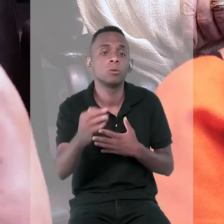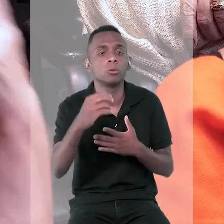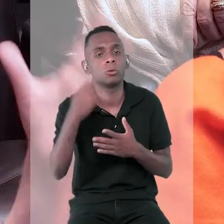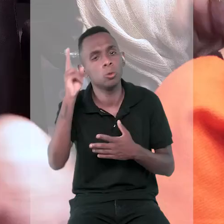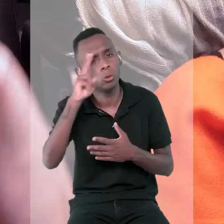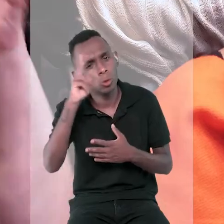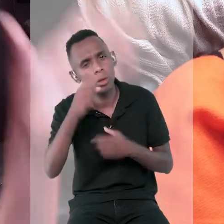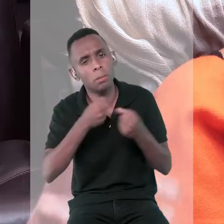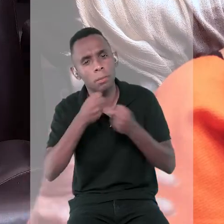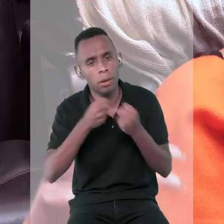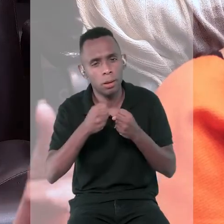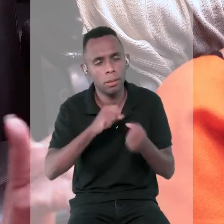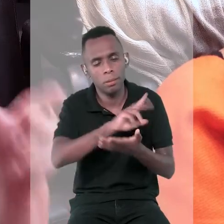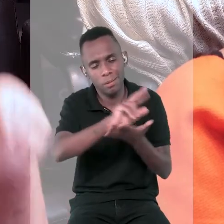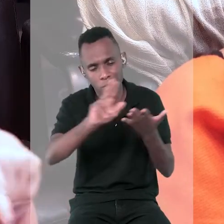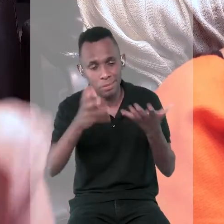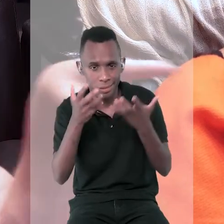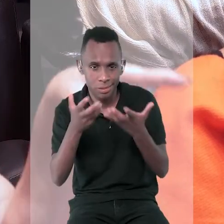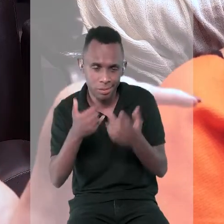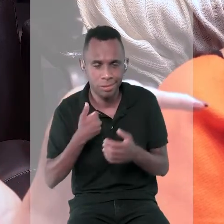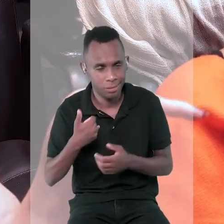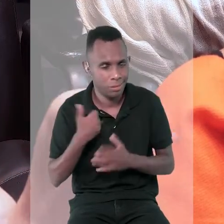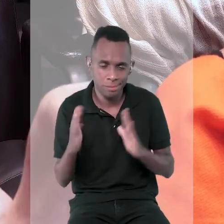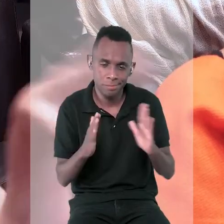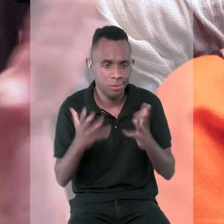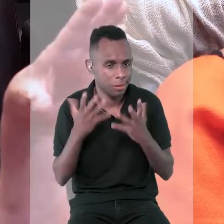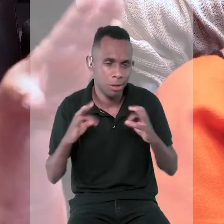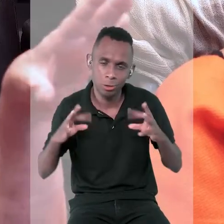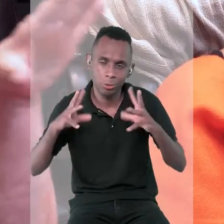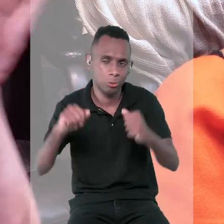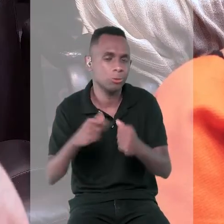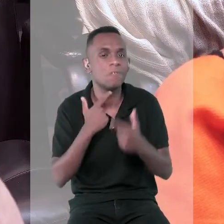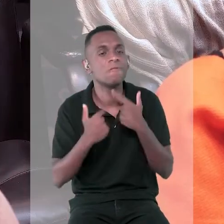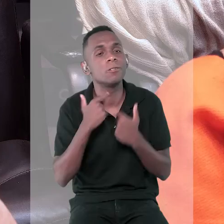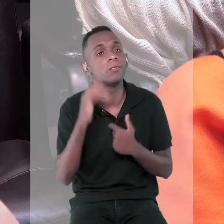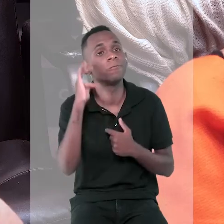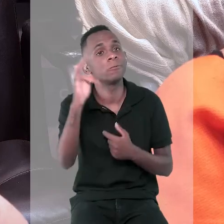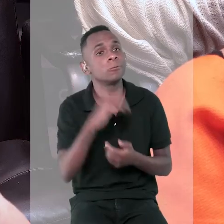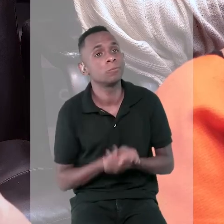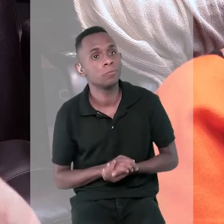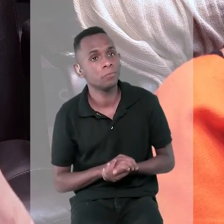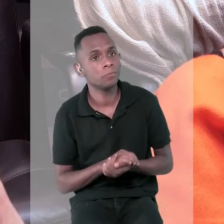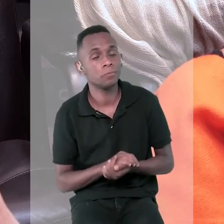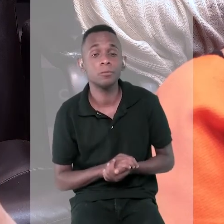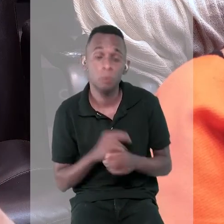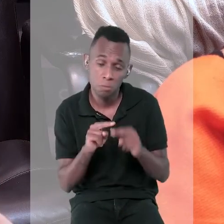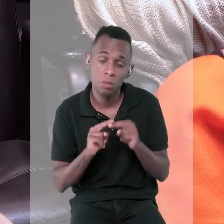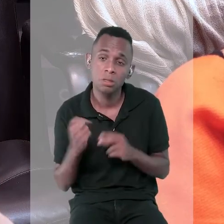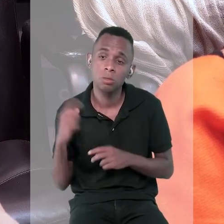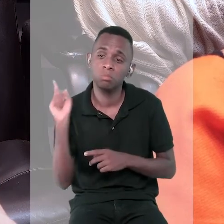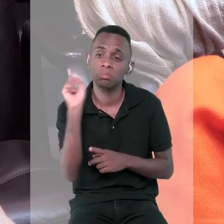quer ser jornalista, quer ser um tanto de coisa, que nessa idade a gente quer ser um tanto de coisa, né? E eu vim por